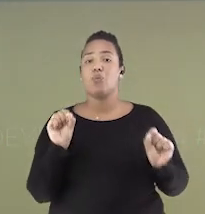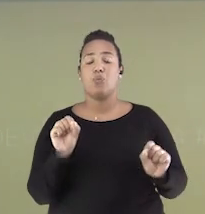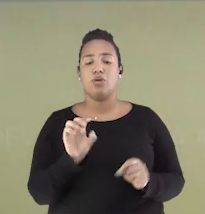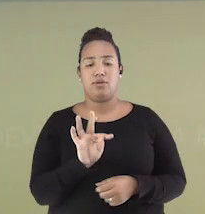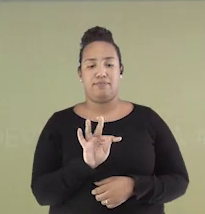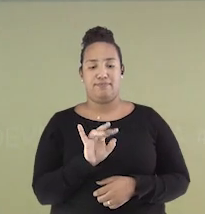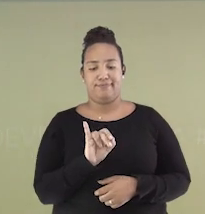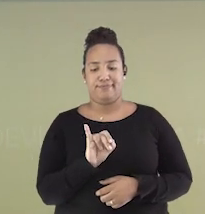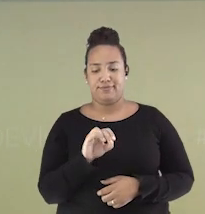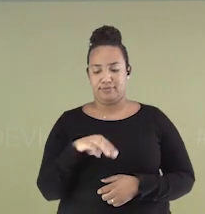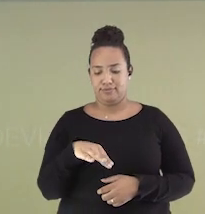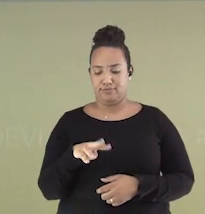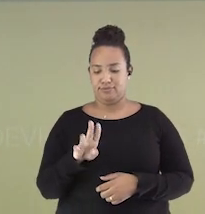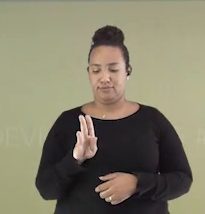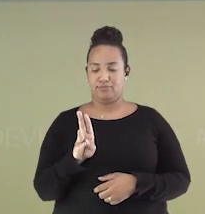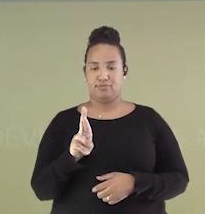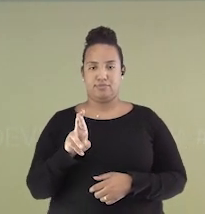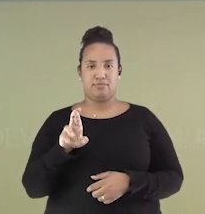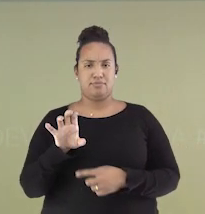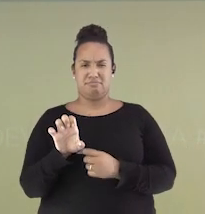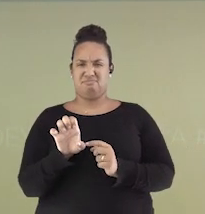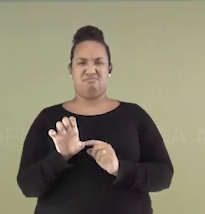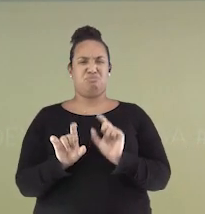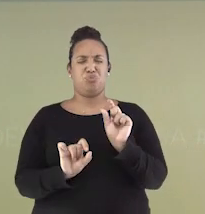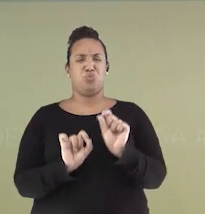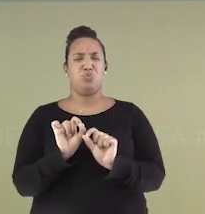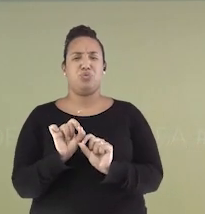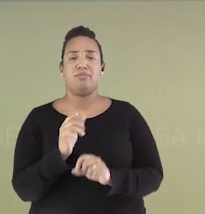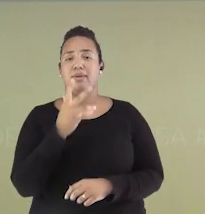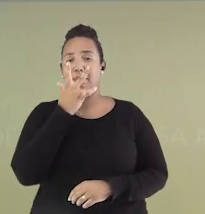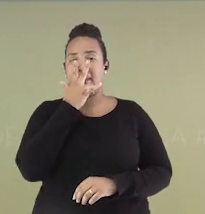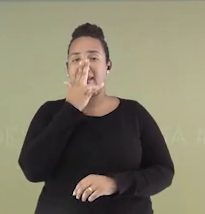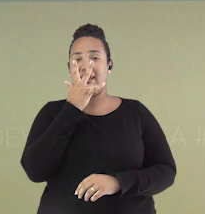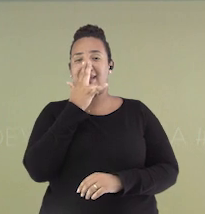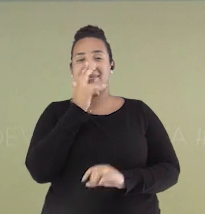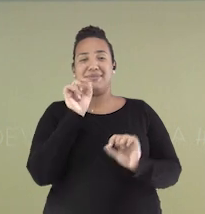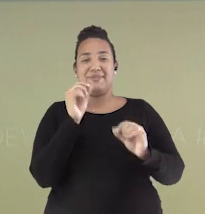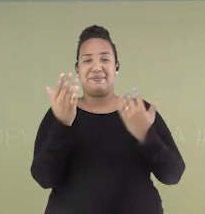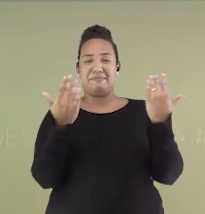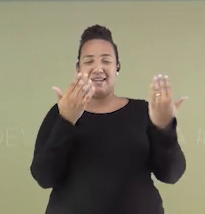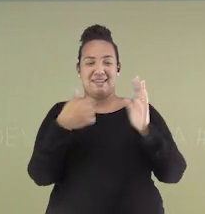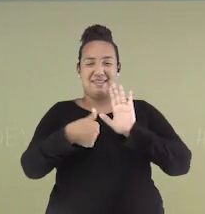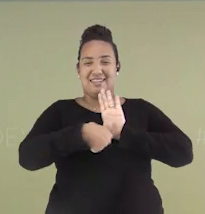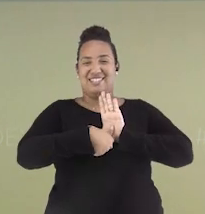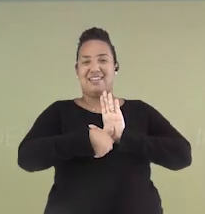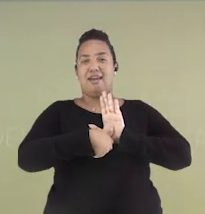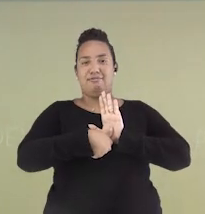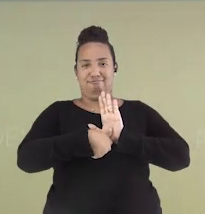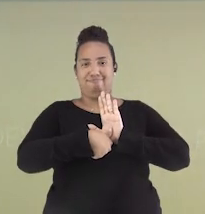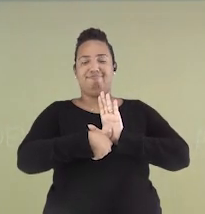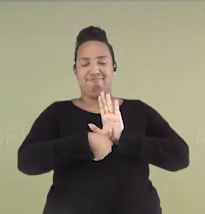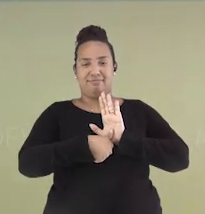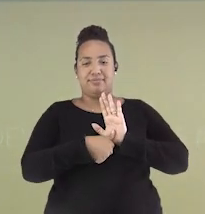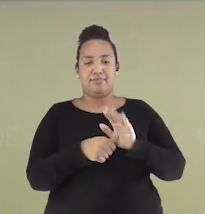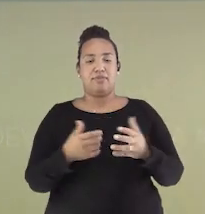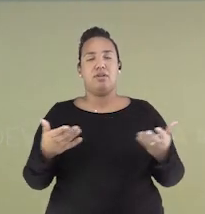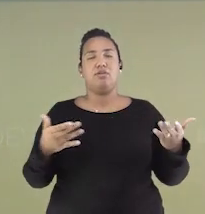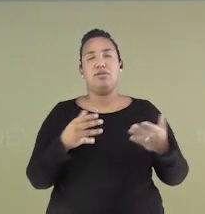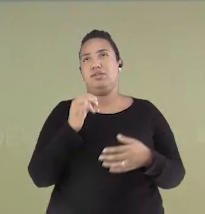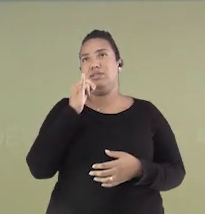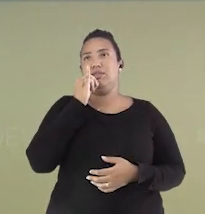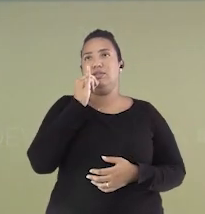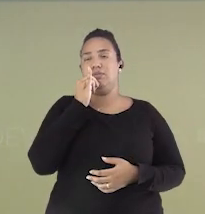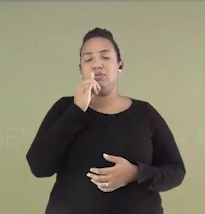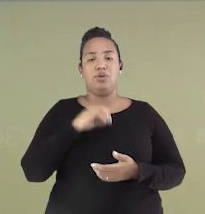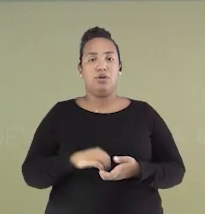o timbre do violão mas o que que é timbre é como se fosse a Carteira de Identidade do som mas como assim